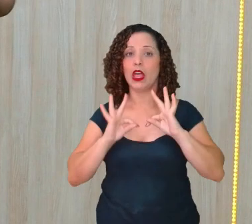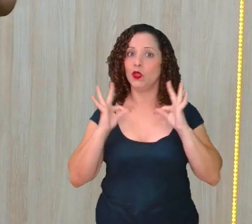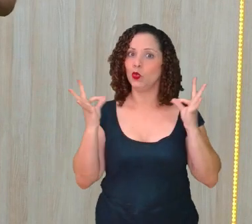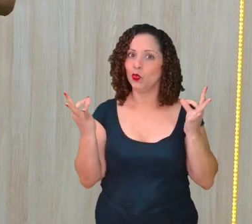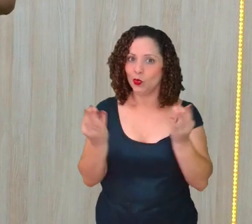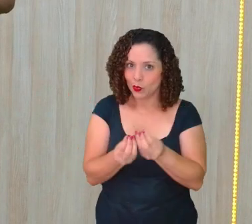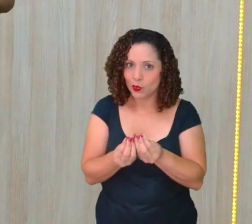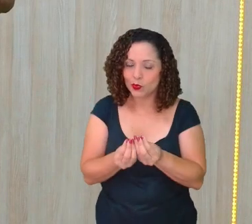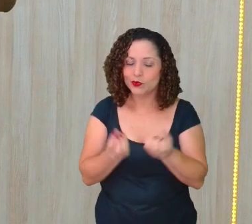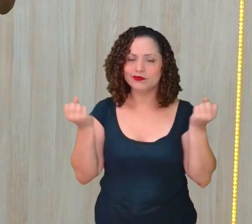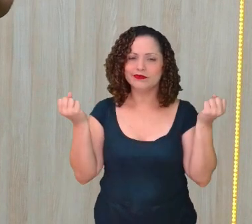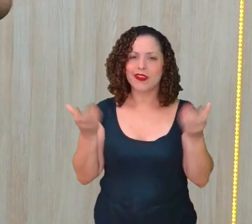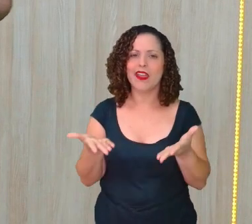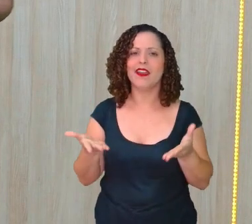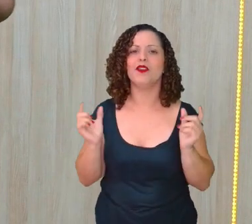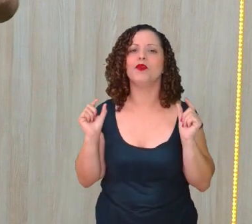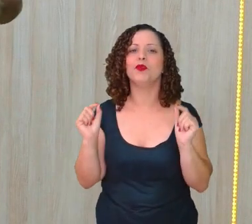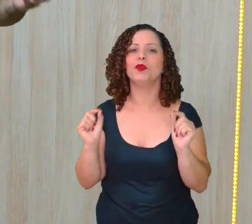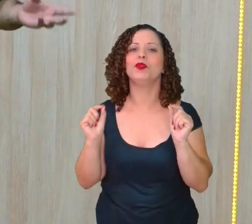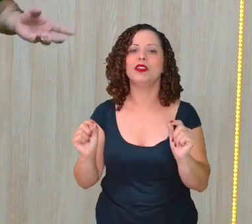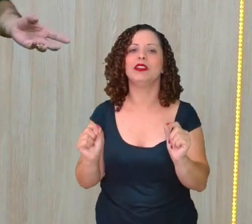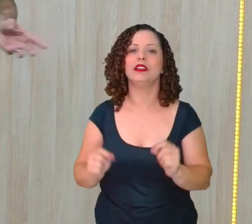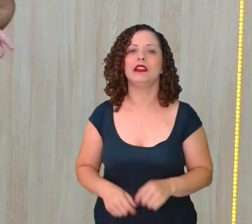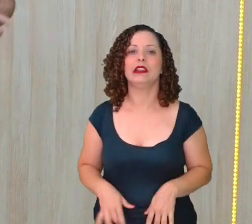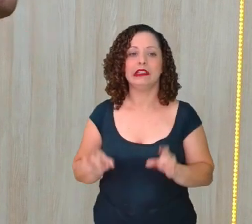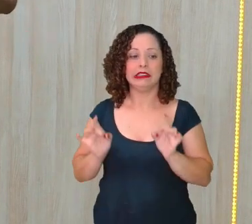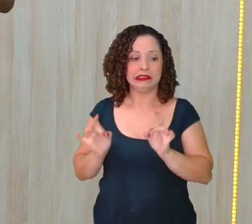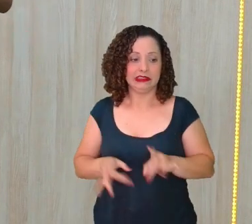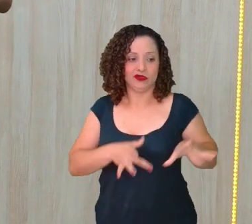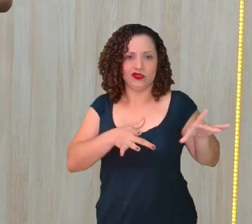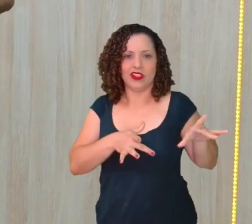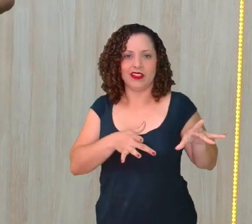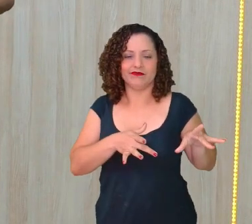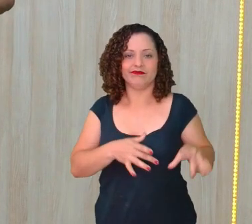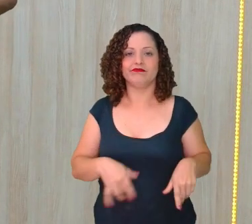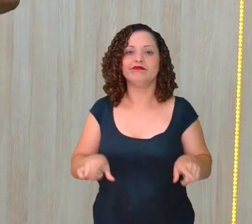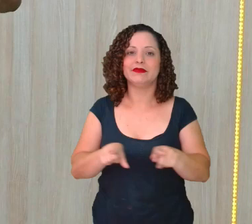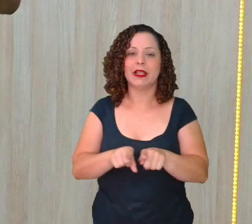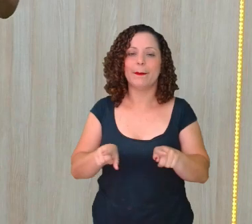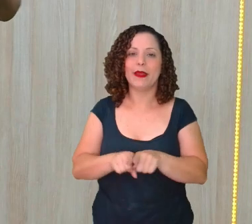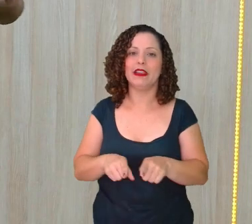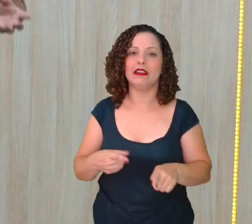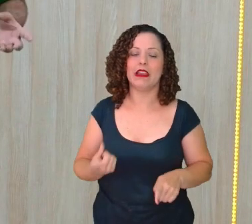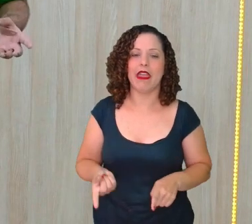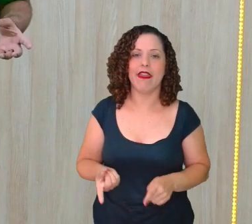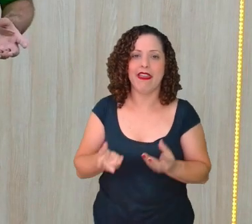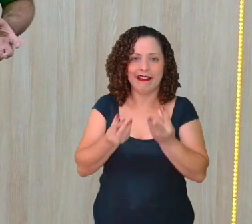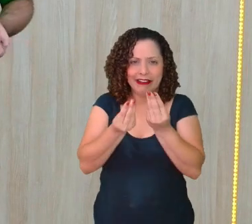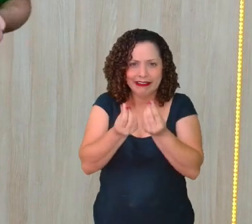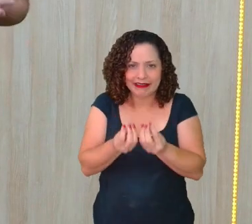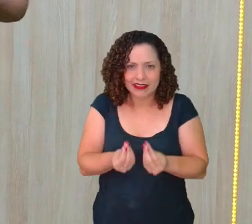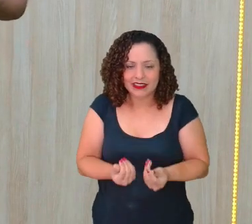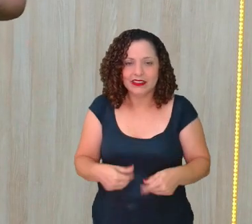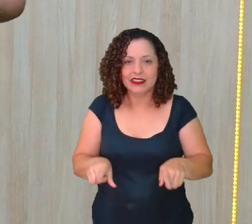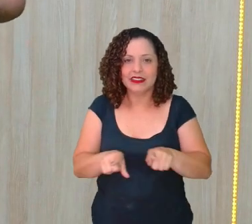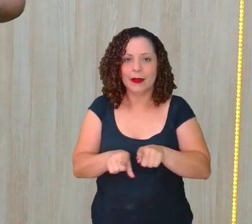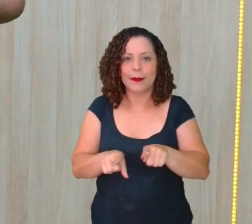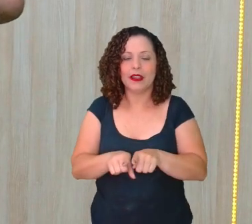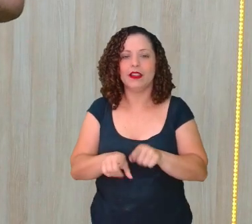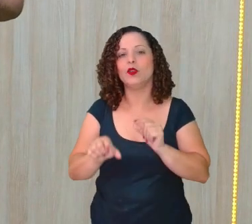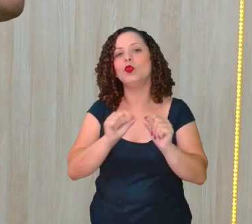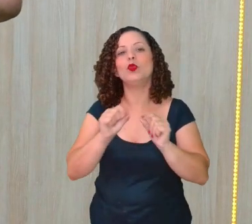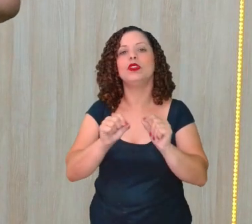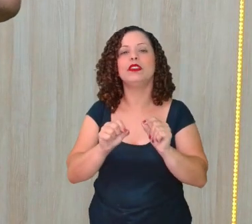vai fazer com que a gente gere rejeitos, tanto eles líquidos como sólidos, aquele que era